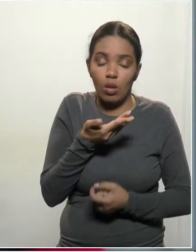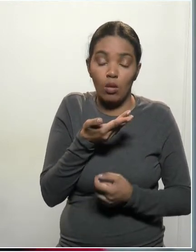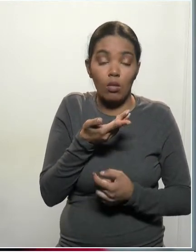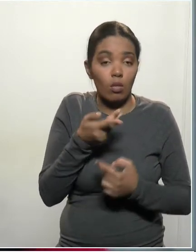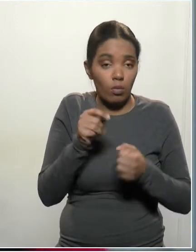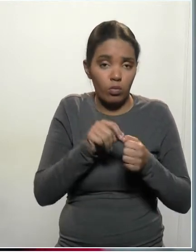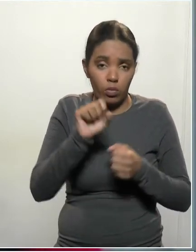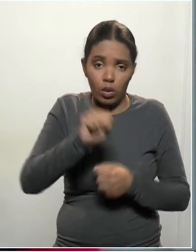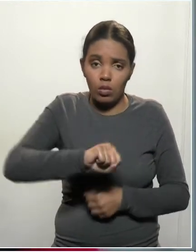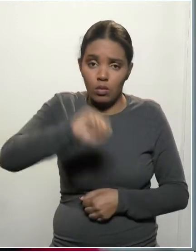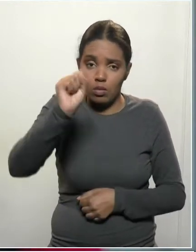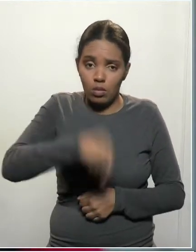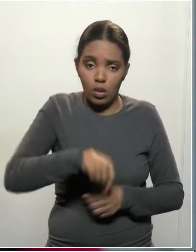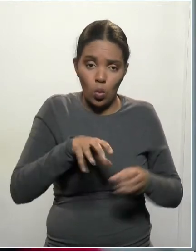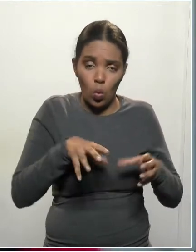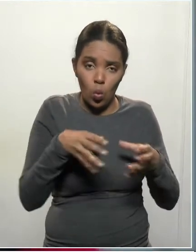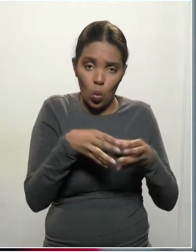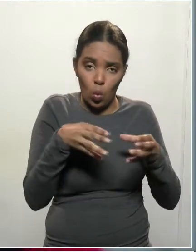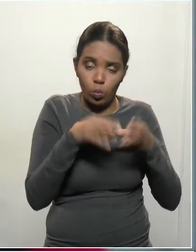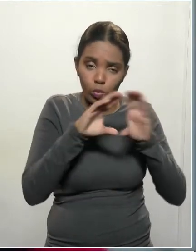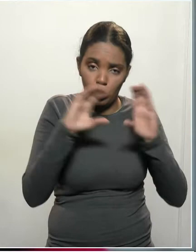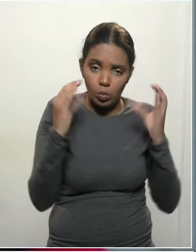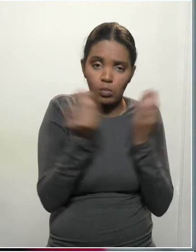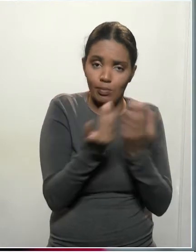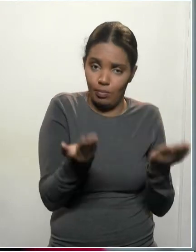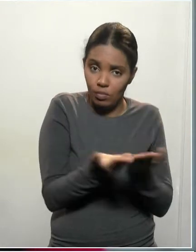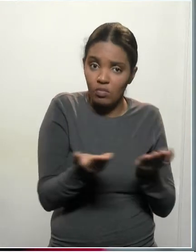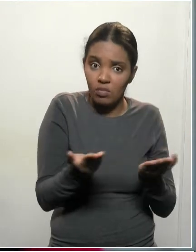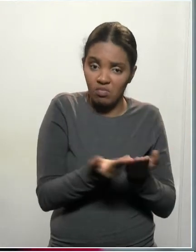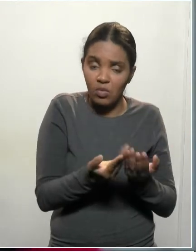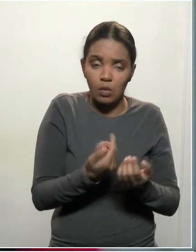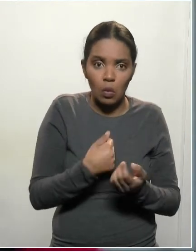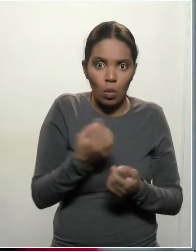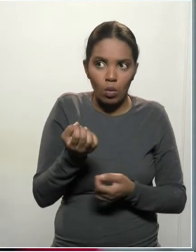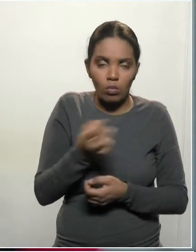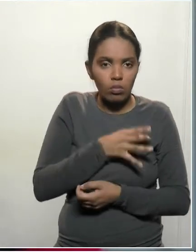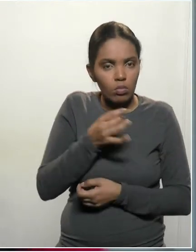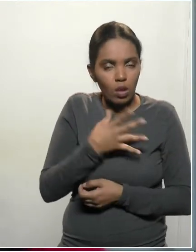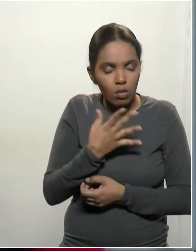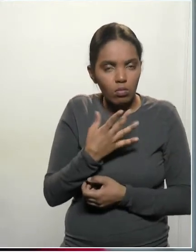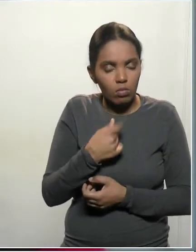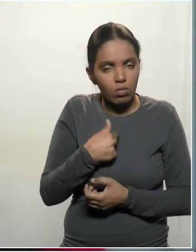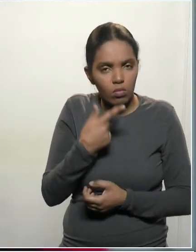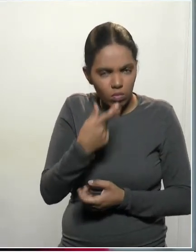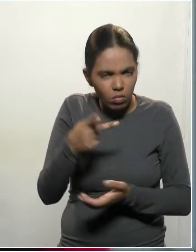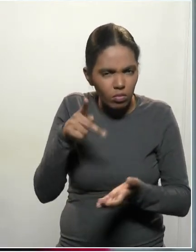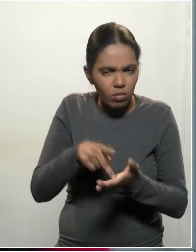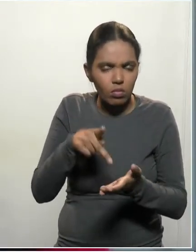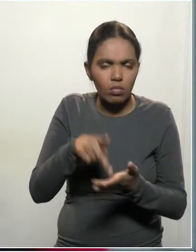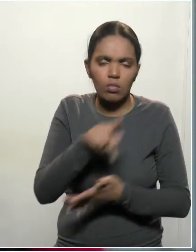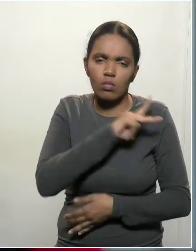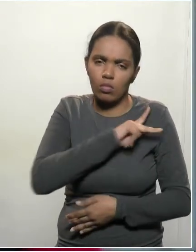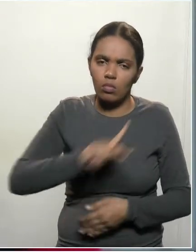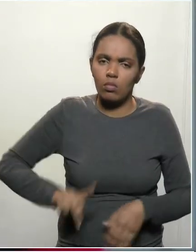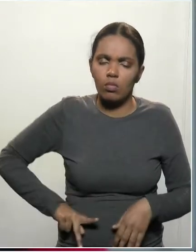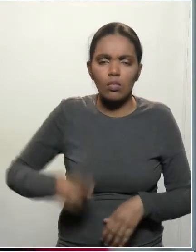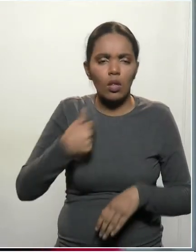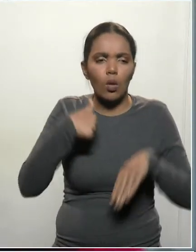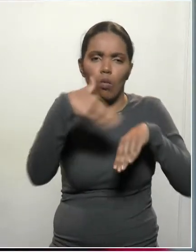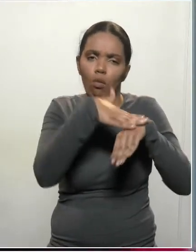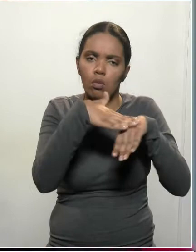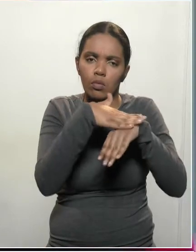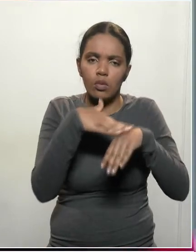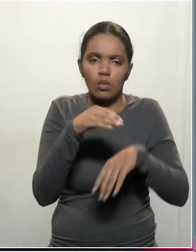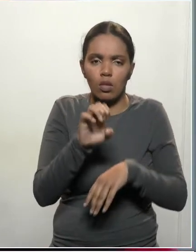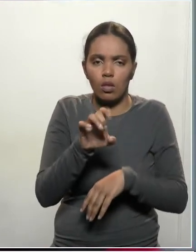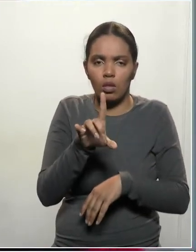abalou bastante a comunidade, e confesso, senhor presidente, que falei com o Eduardo,